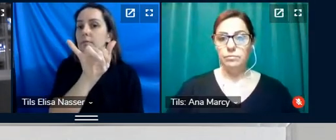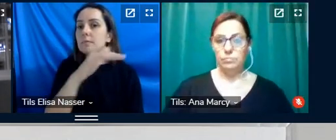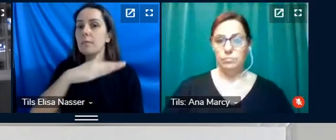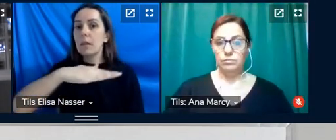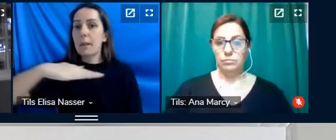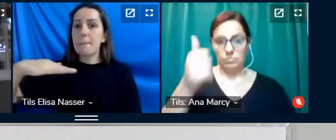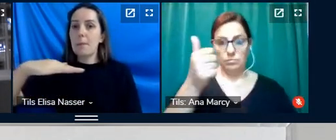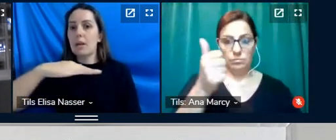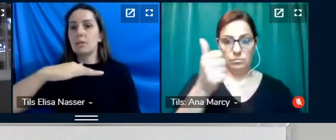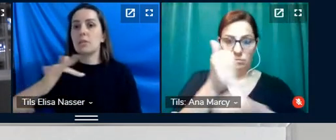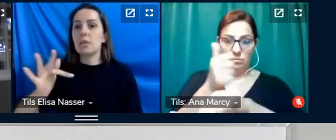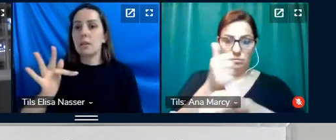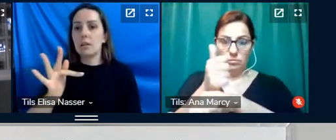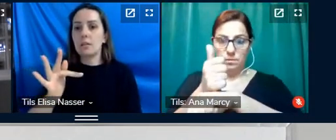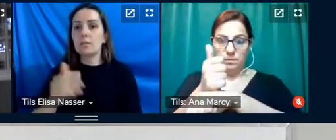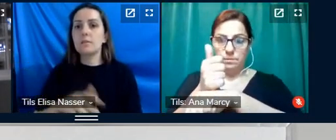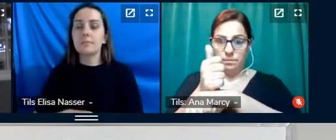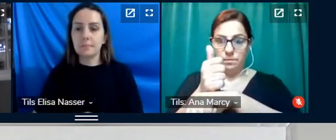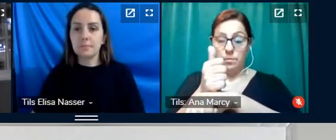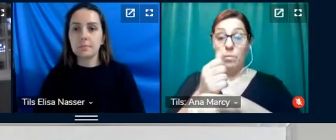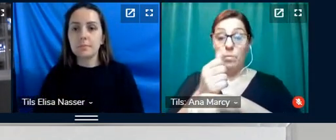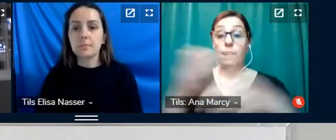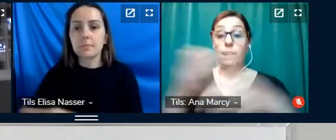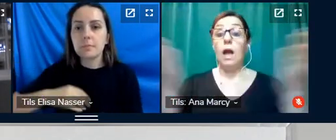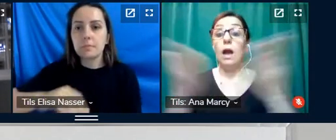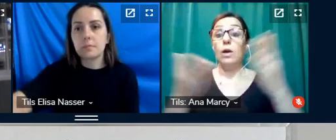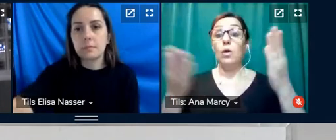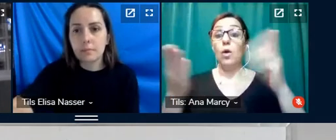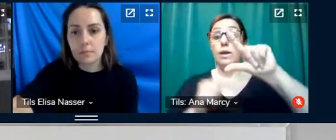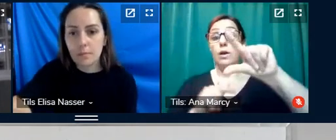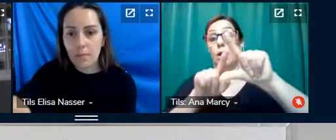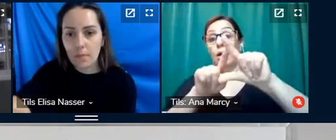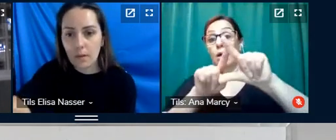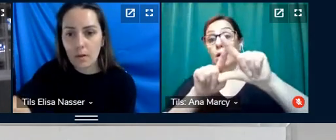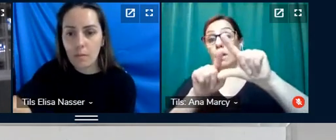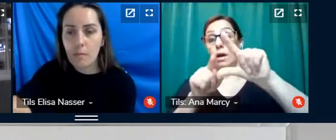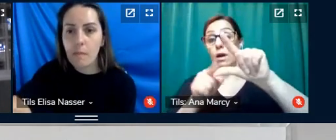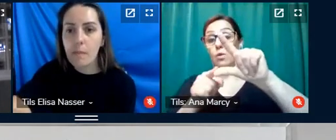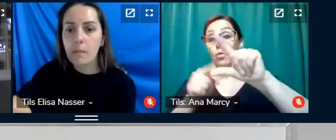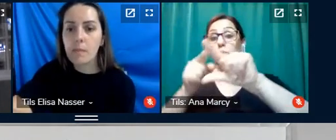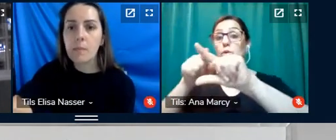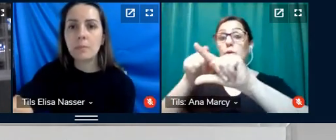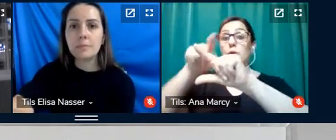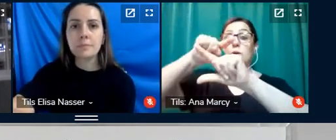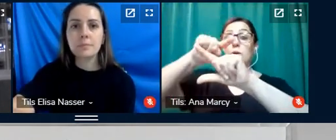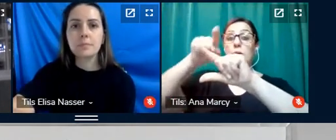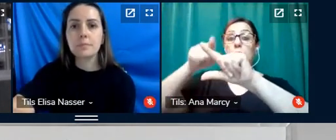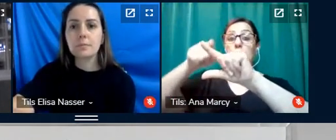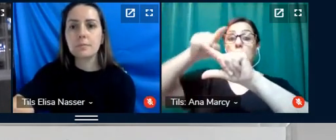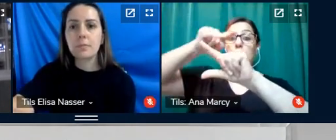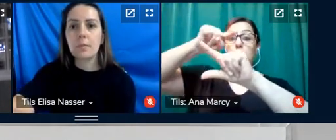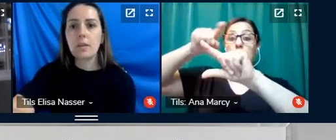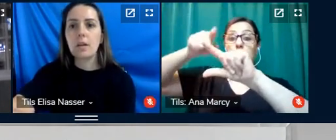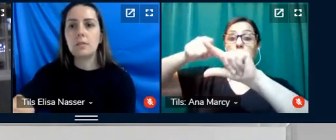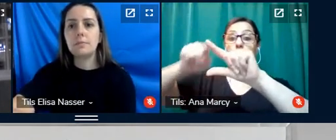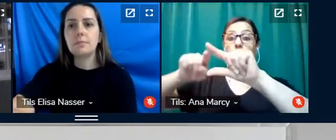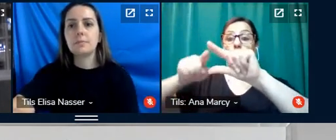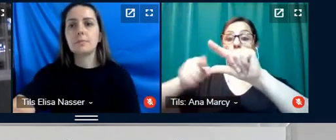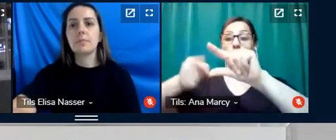FX. Só que agora o ângulo está lá em cima. Então, como é que você vai descobrir quem é o cateto oposto e quem é o